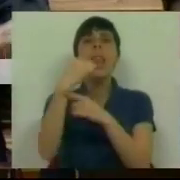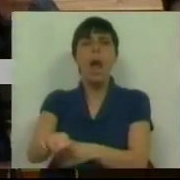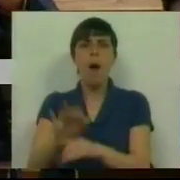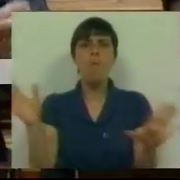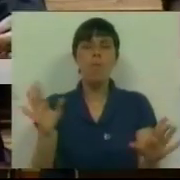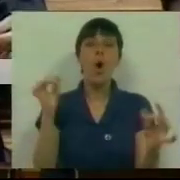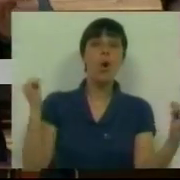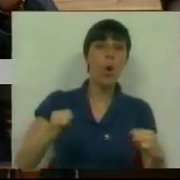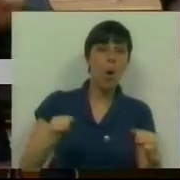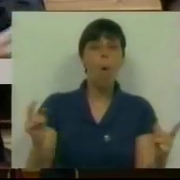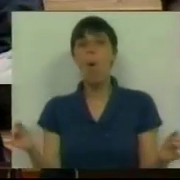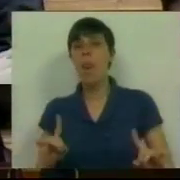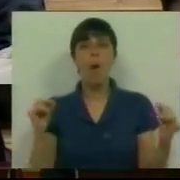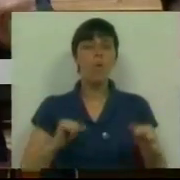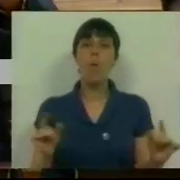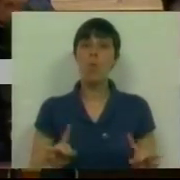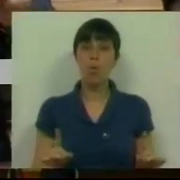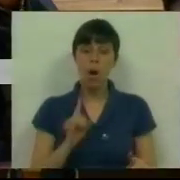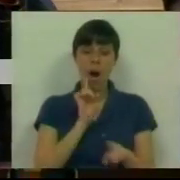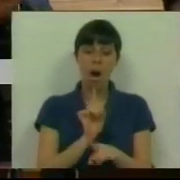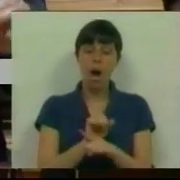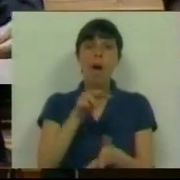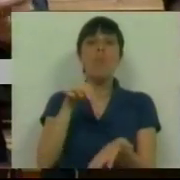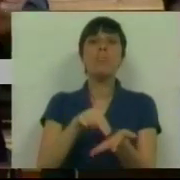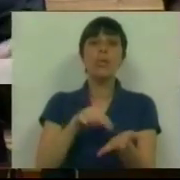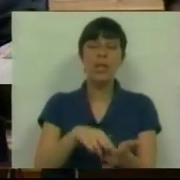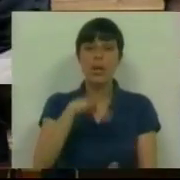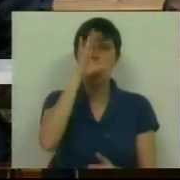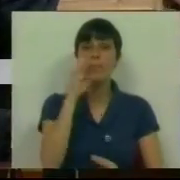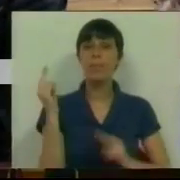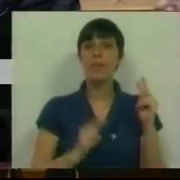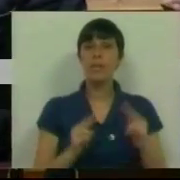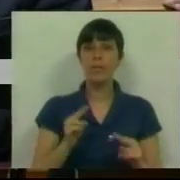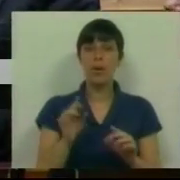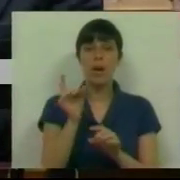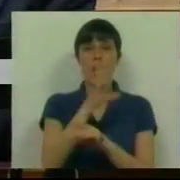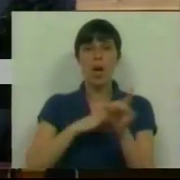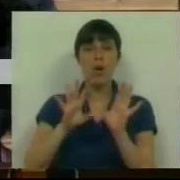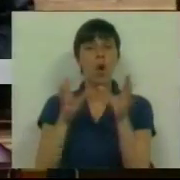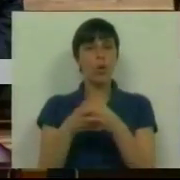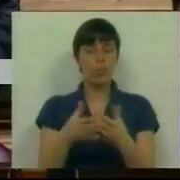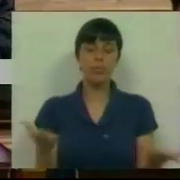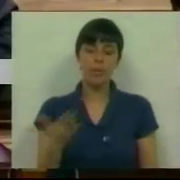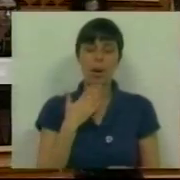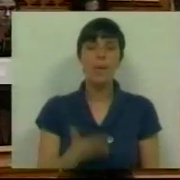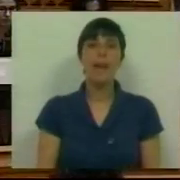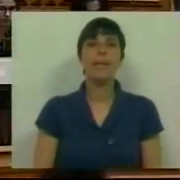não? Concorda ou não concorda com aquela que foi a posição de Vítor Gaspar no Eurogrupo? Muito obrigado.